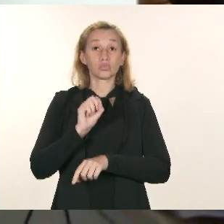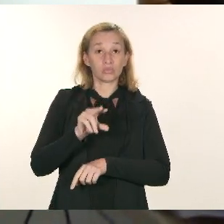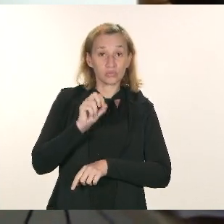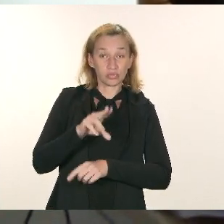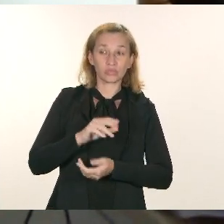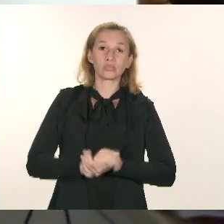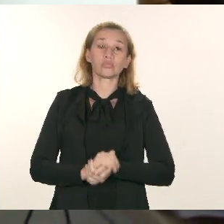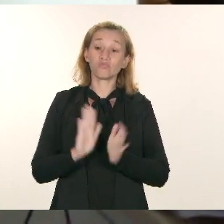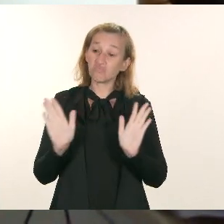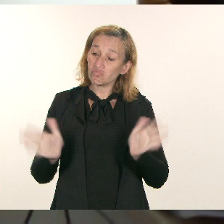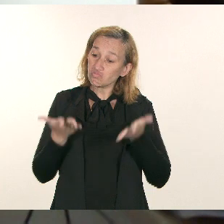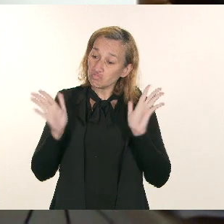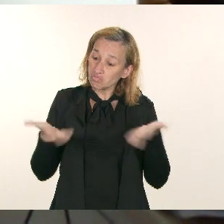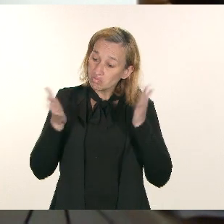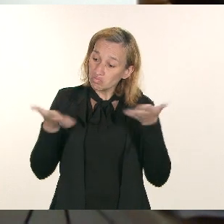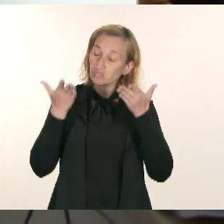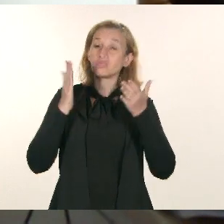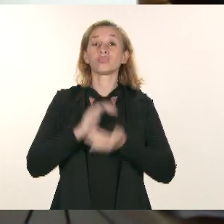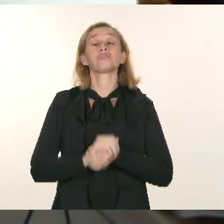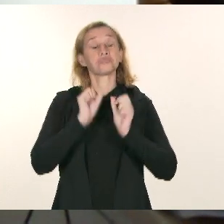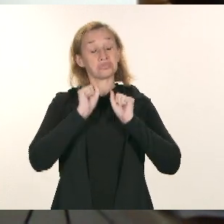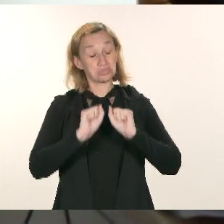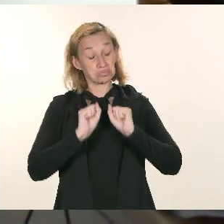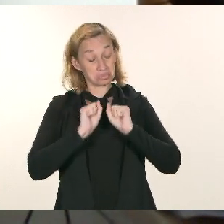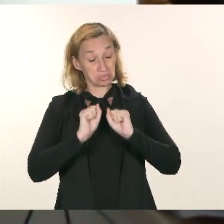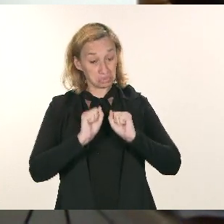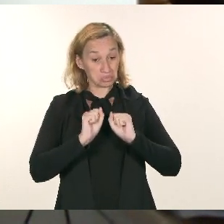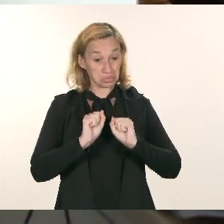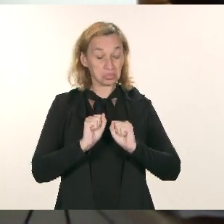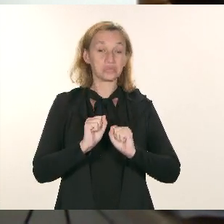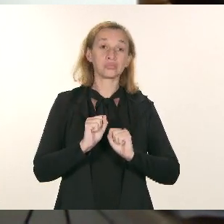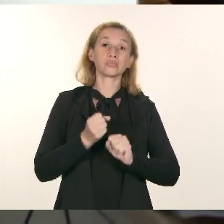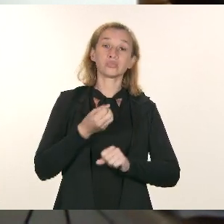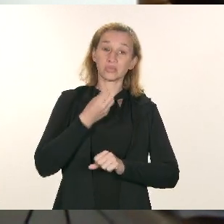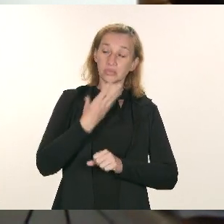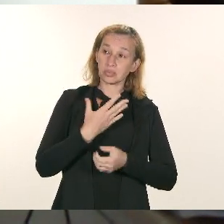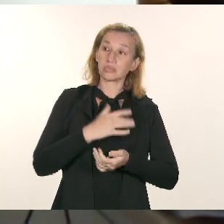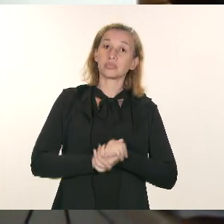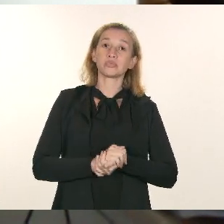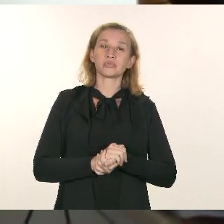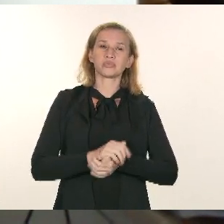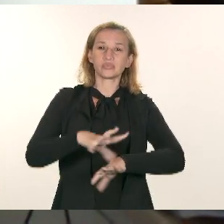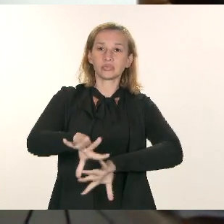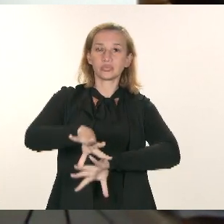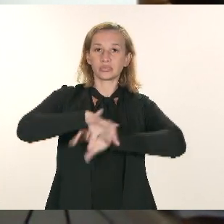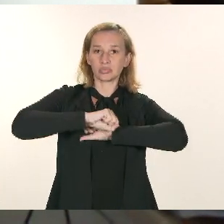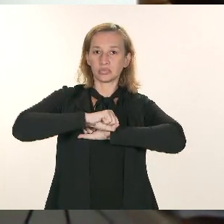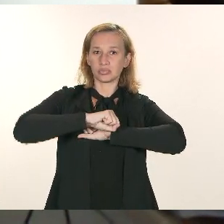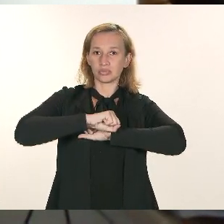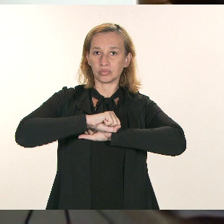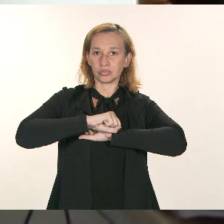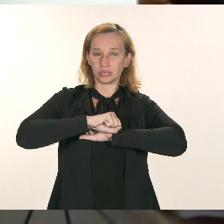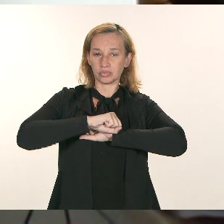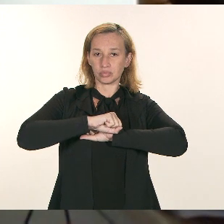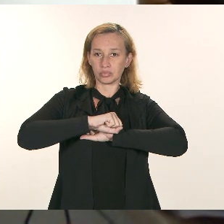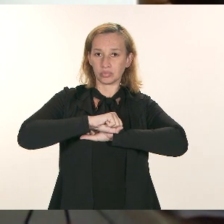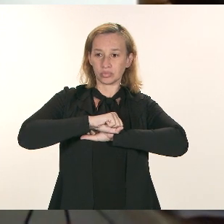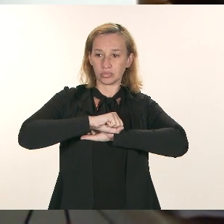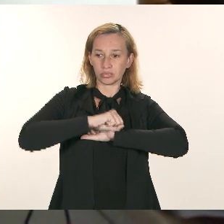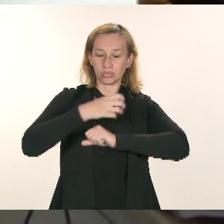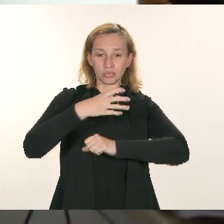estimulou que poderia haver e seria positivo a contaminação de manada,